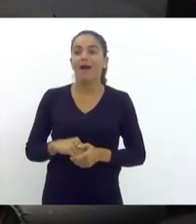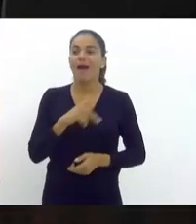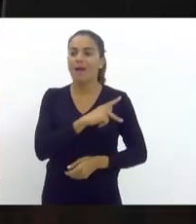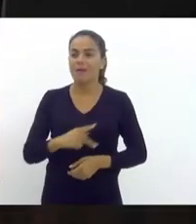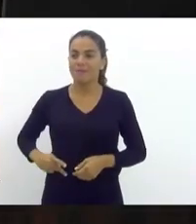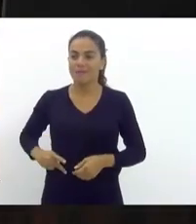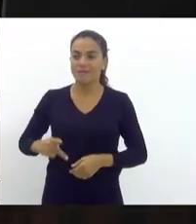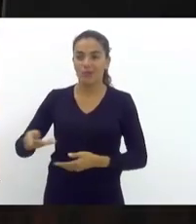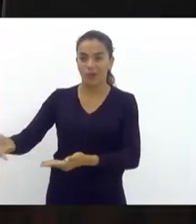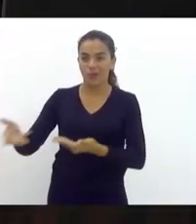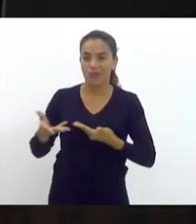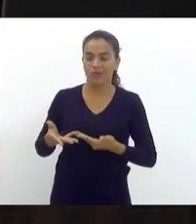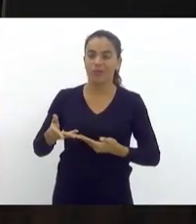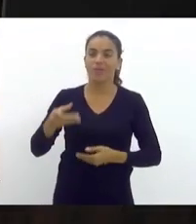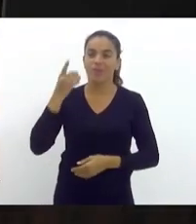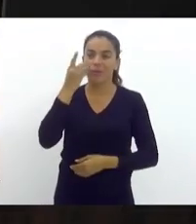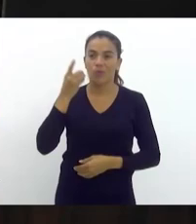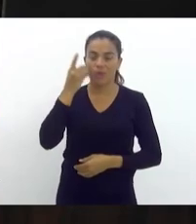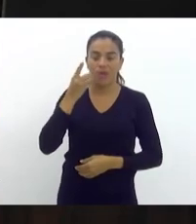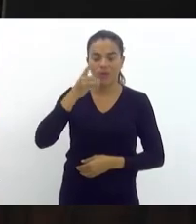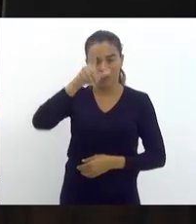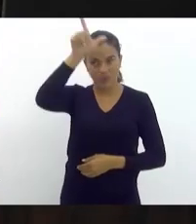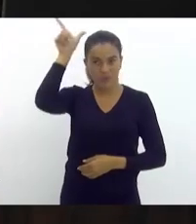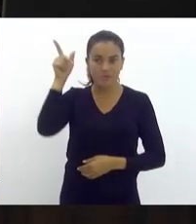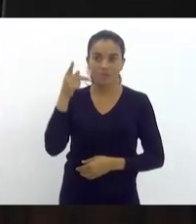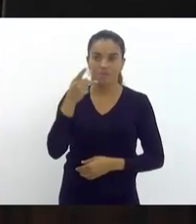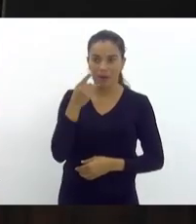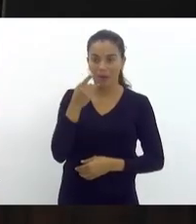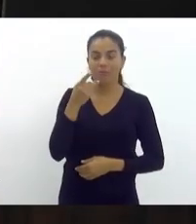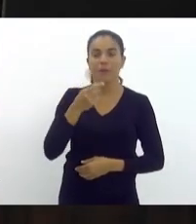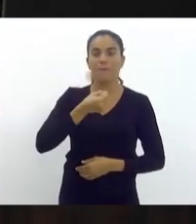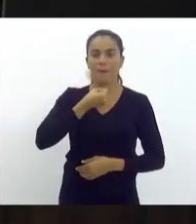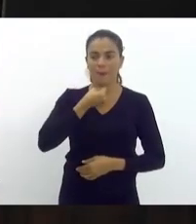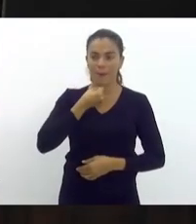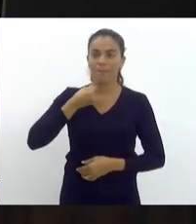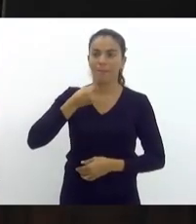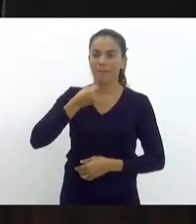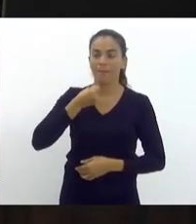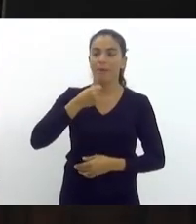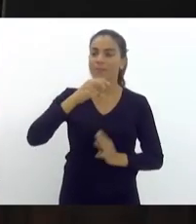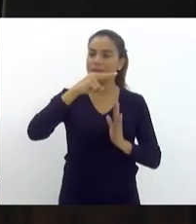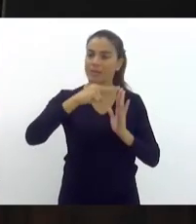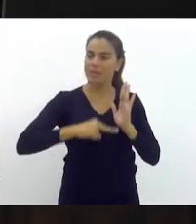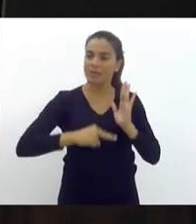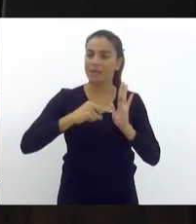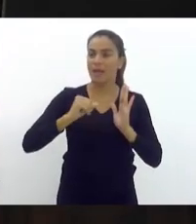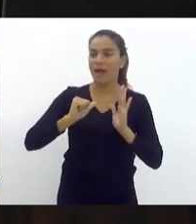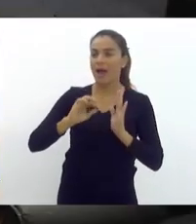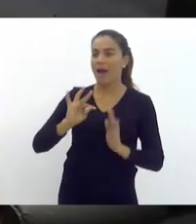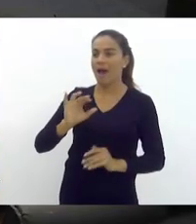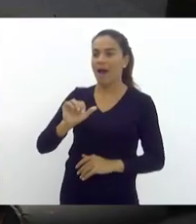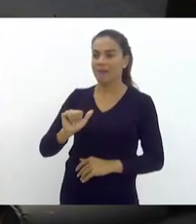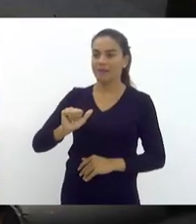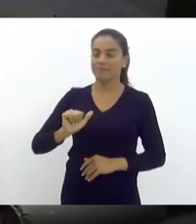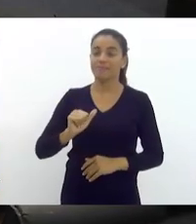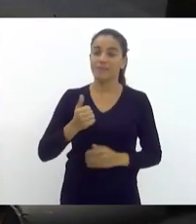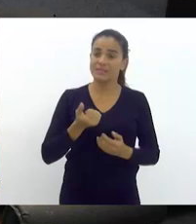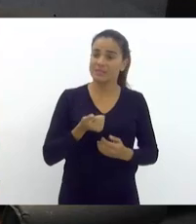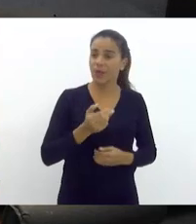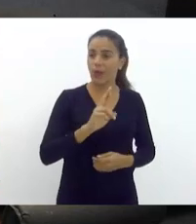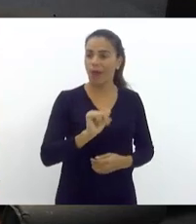convide o senhor deputado Luiz Paulo Corrêa da Rocha para fazer uso da leitura da ata da sessão anterior. Senhora